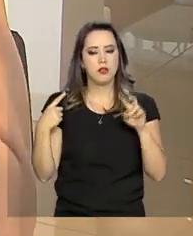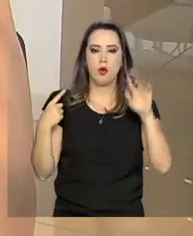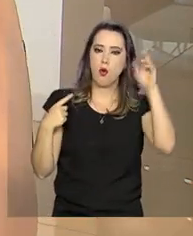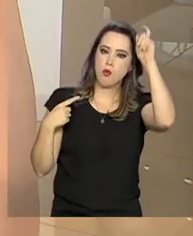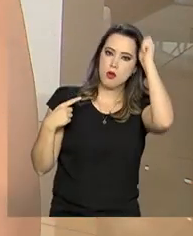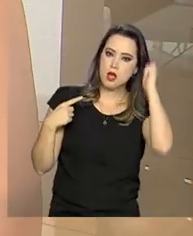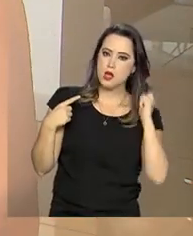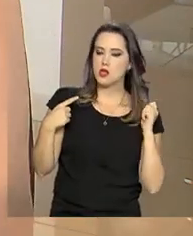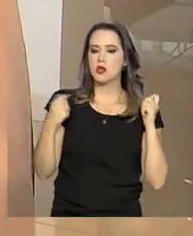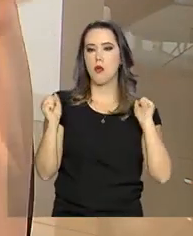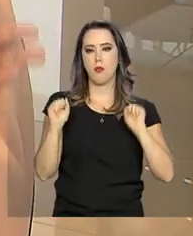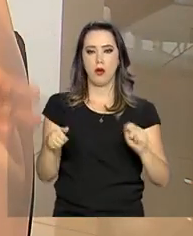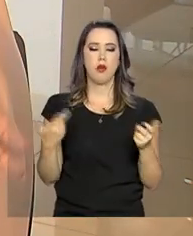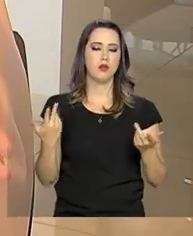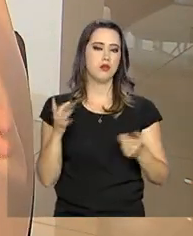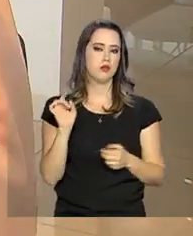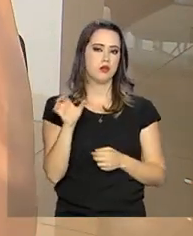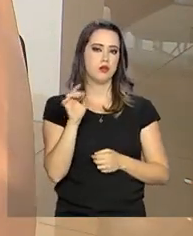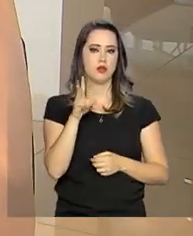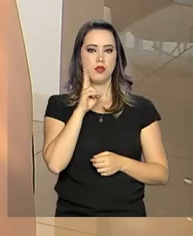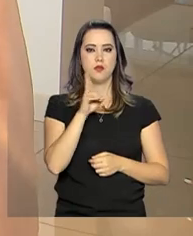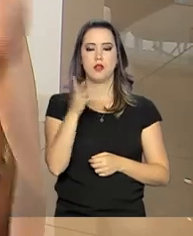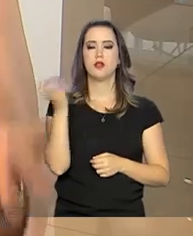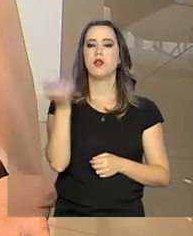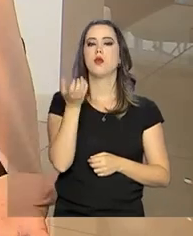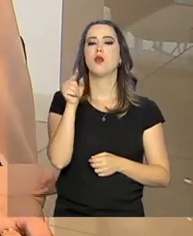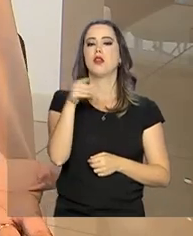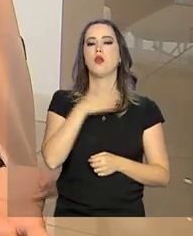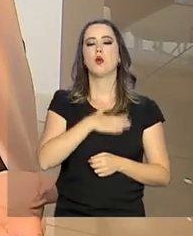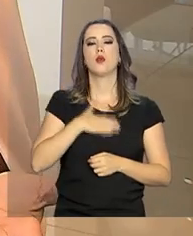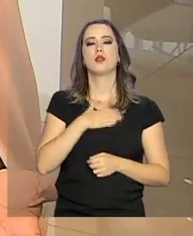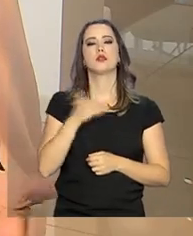com cabelo liso. Ela precisa simplesmente dizer o que é que te agrada no espelho.